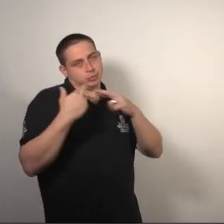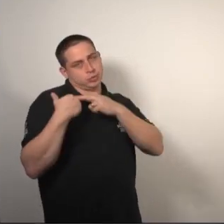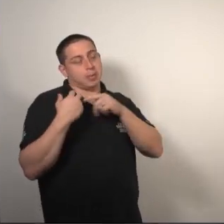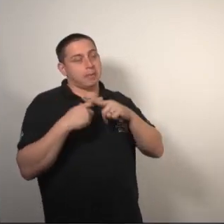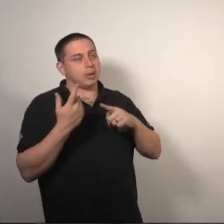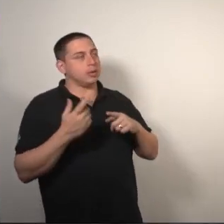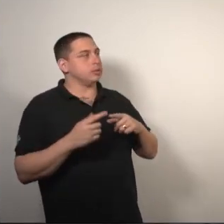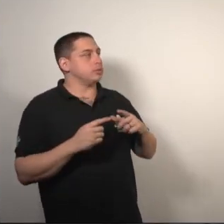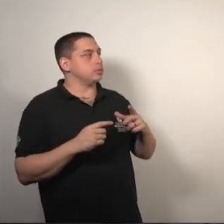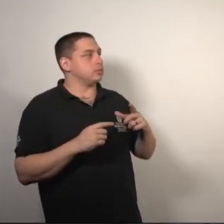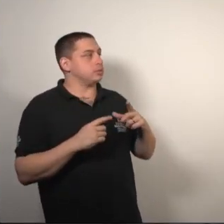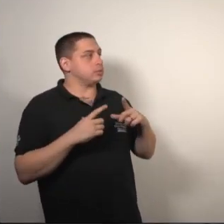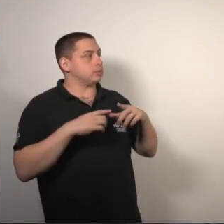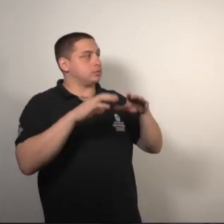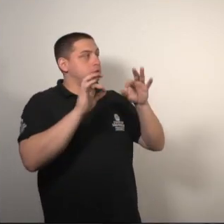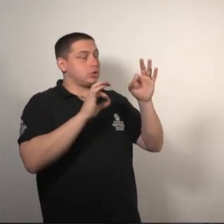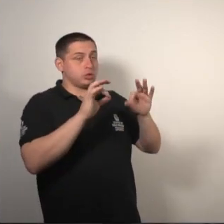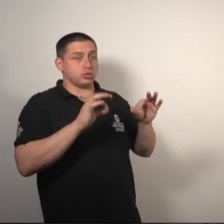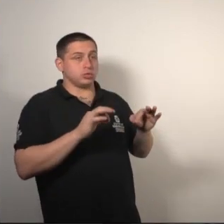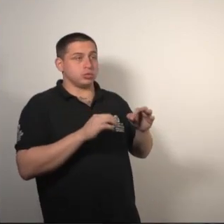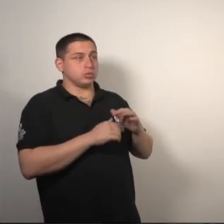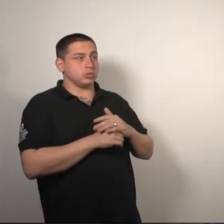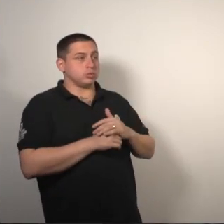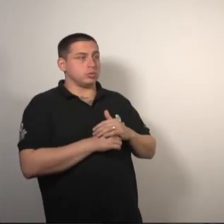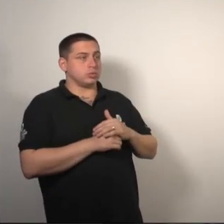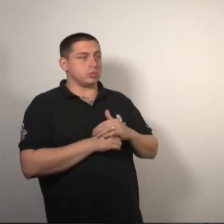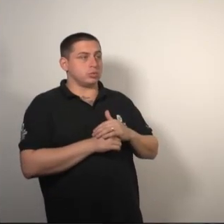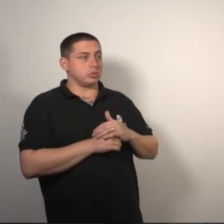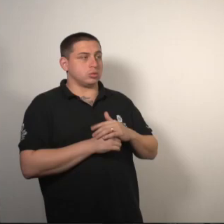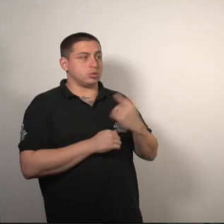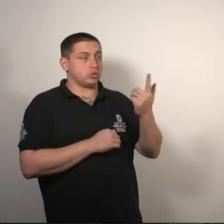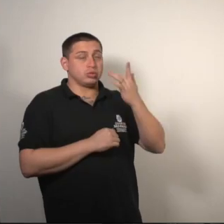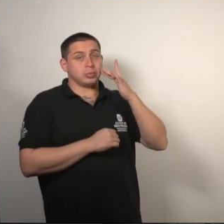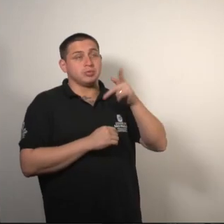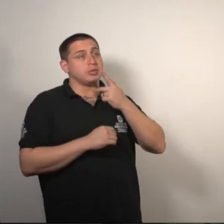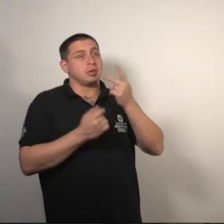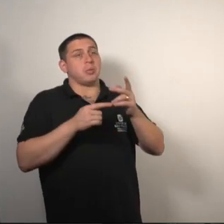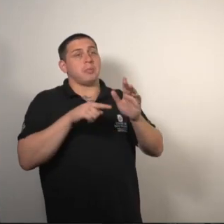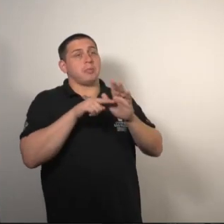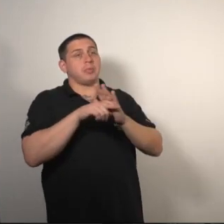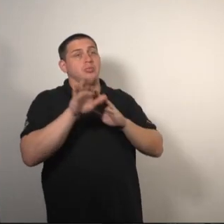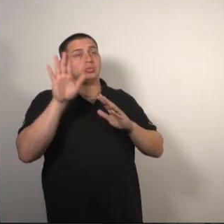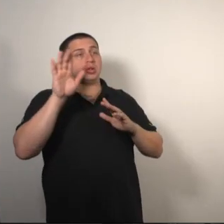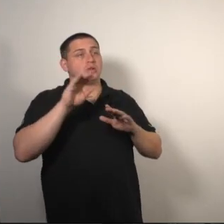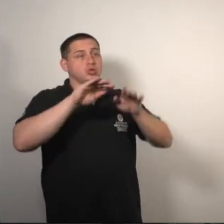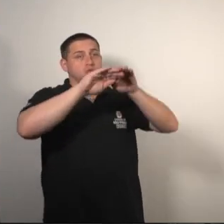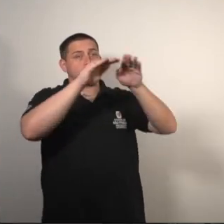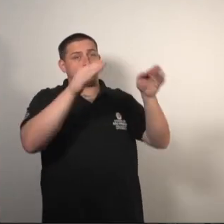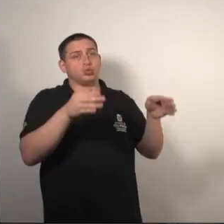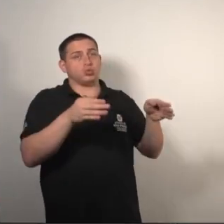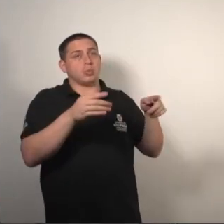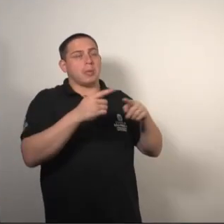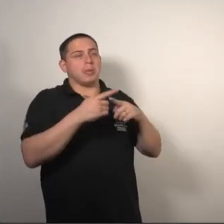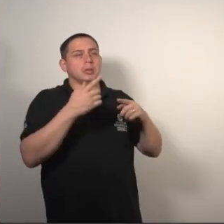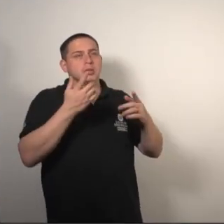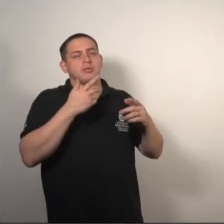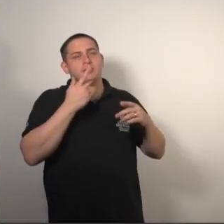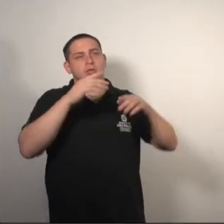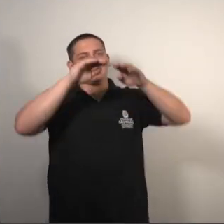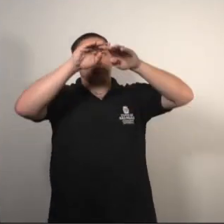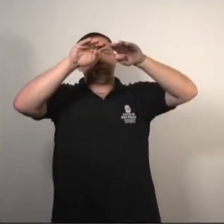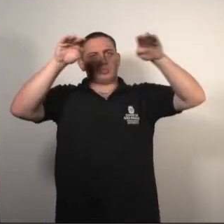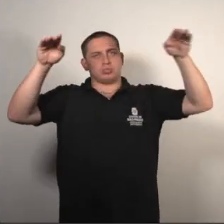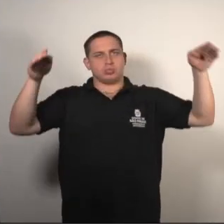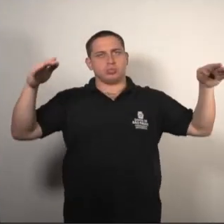Tem ninguém, né? É que a gente não sabia que vocês iam falar de túnel, porque a gente está falando aqui desse investimento, lembrando só, ponte e viaduto, né? Mas a gente poderia ter